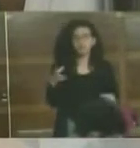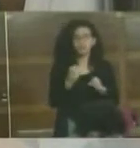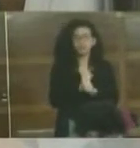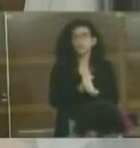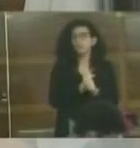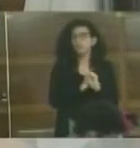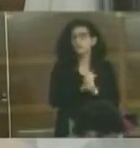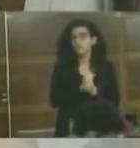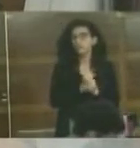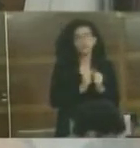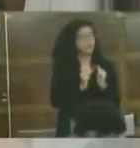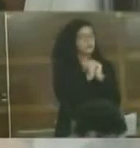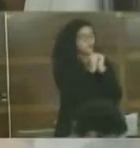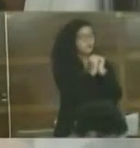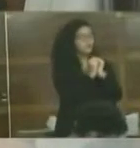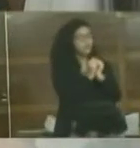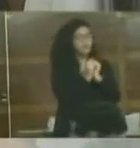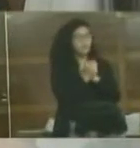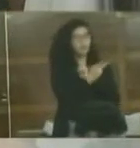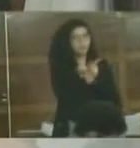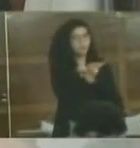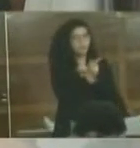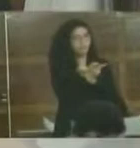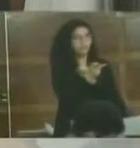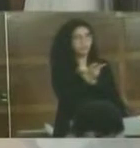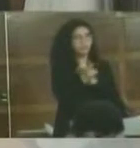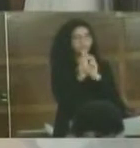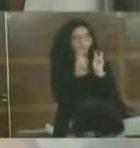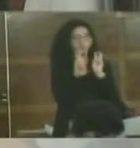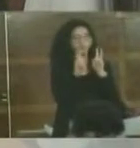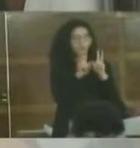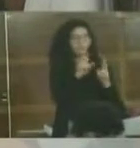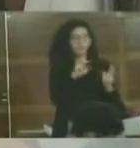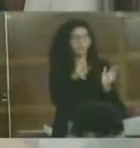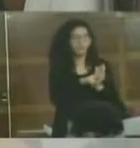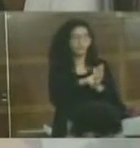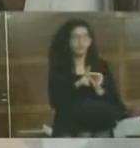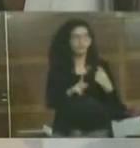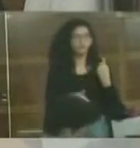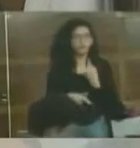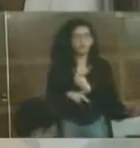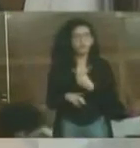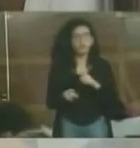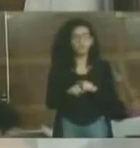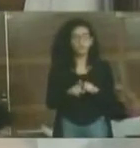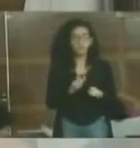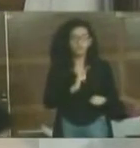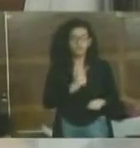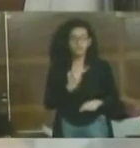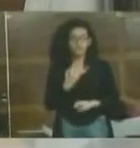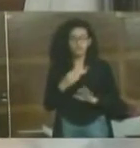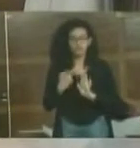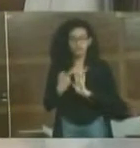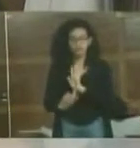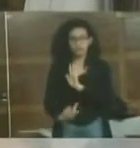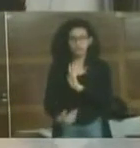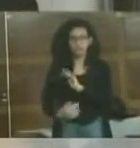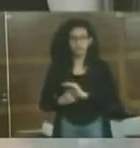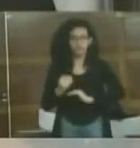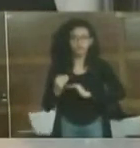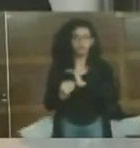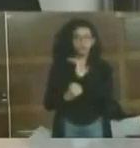junto contigo, Elinho e Tite, nessa causa aí que é nossa também, né? Eu tenho também um projeto aí de